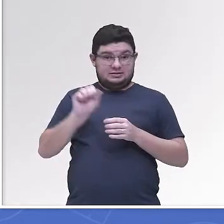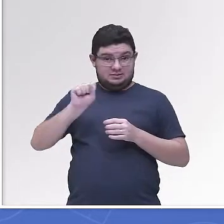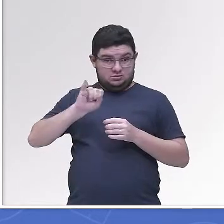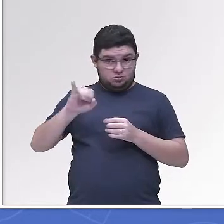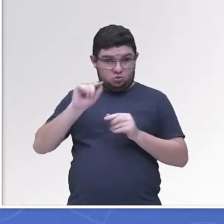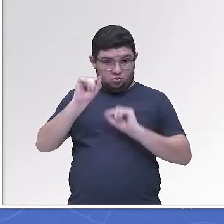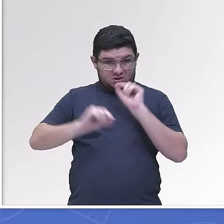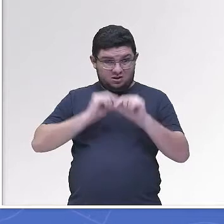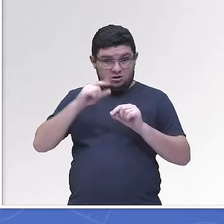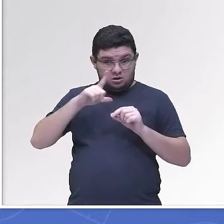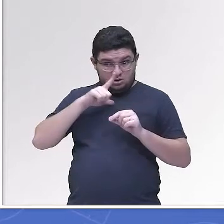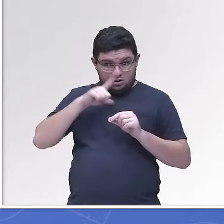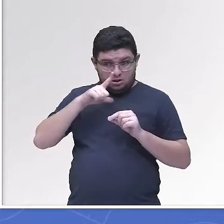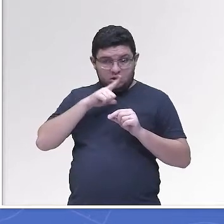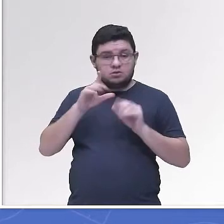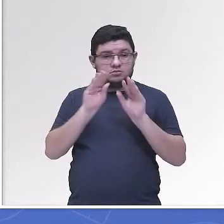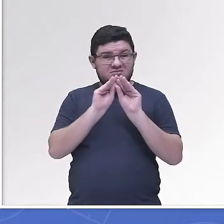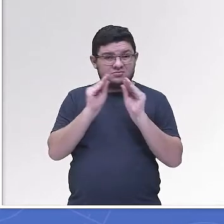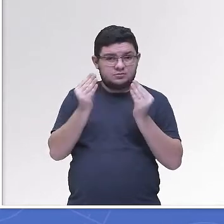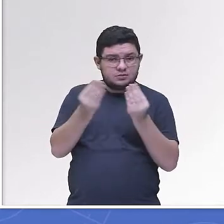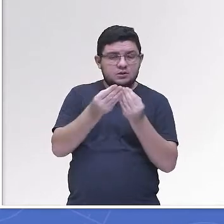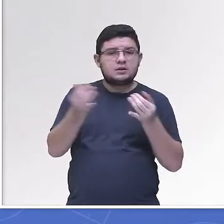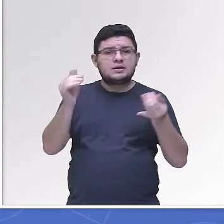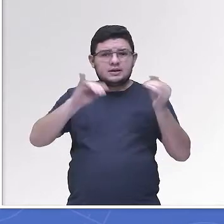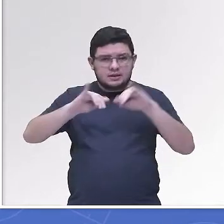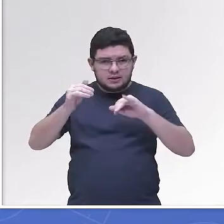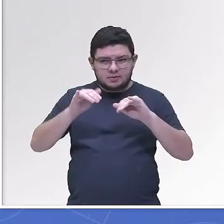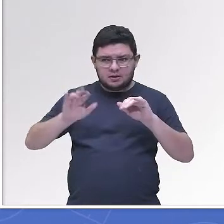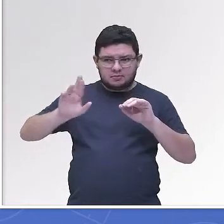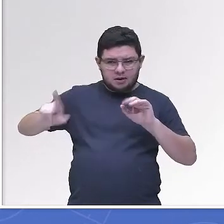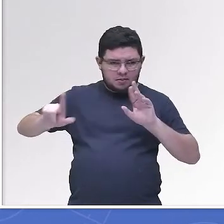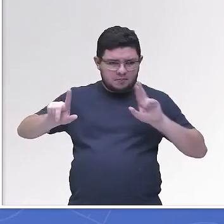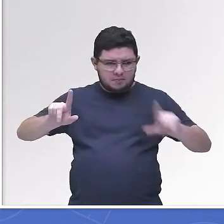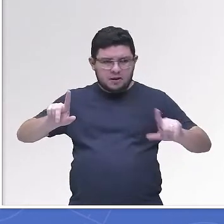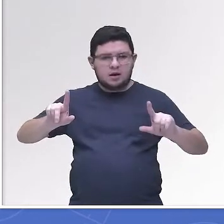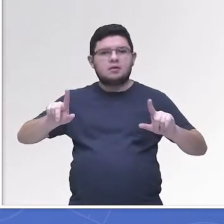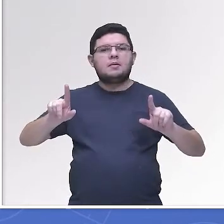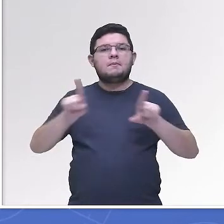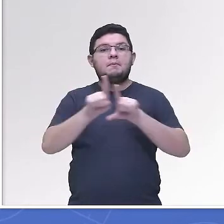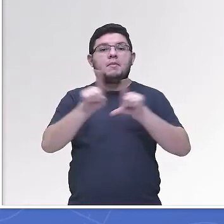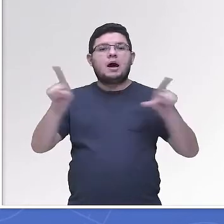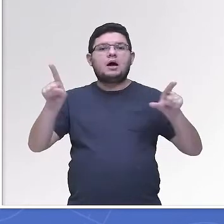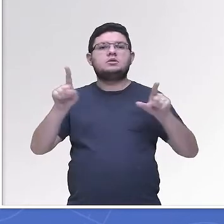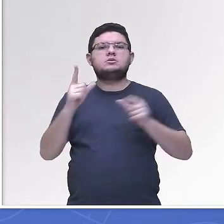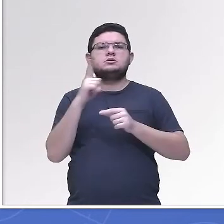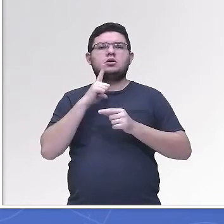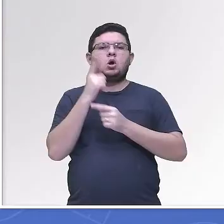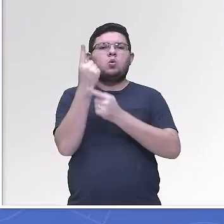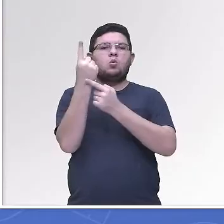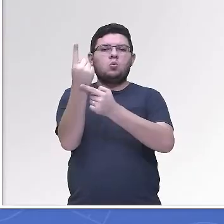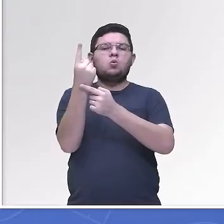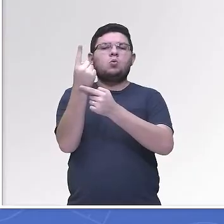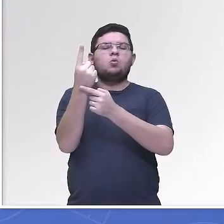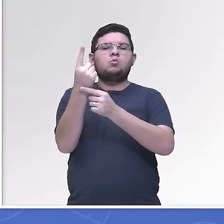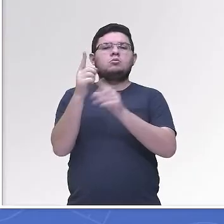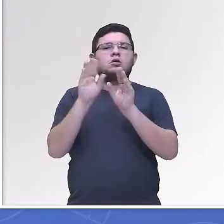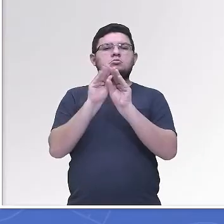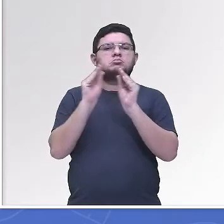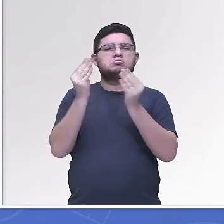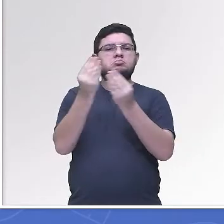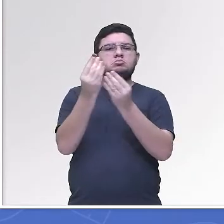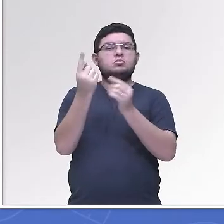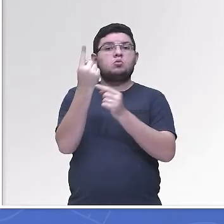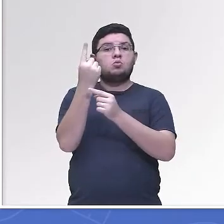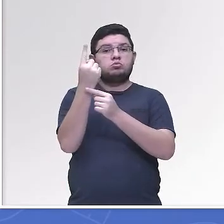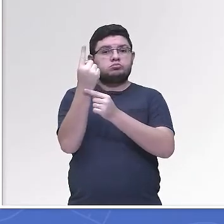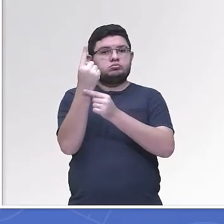substâncias químicas completamente diferentes, formadas pelo mesmo elemento químico. O oxigênio é muito fácil de ser